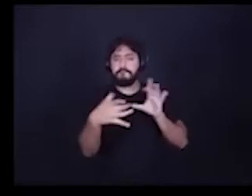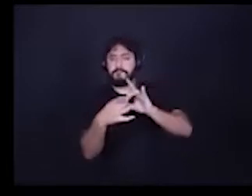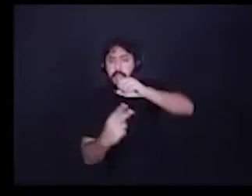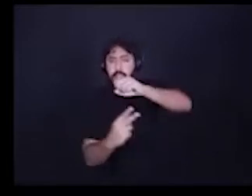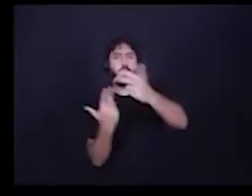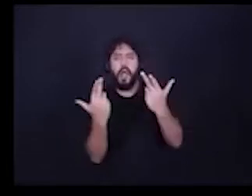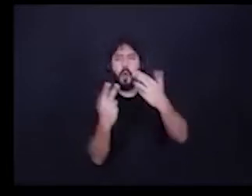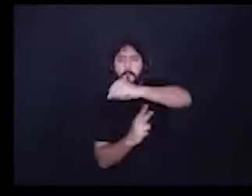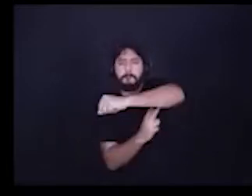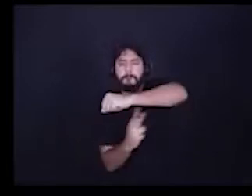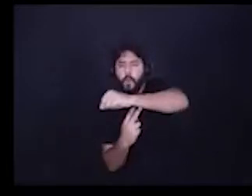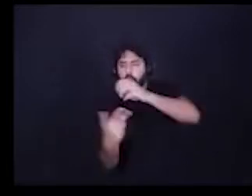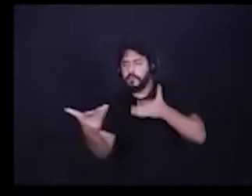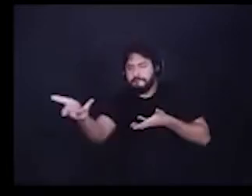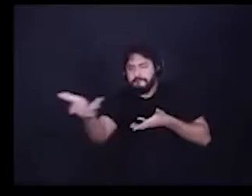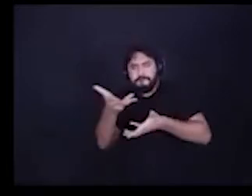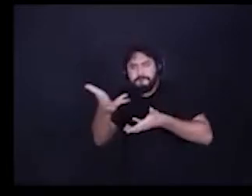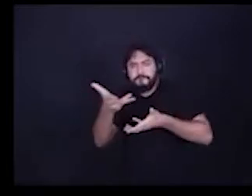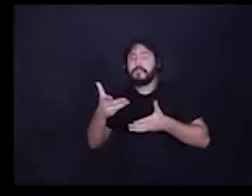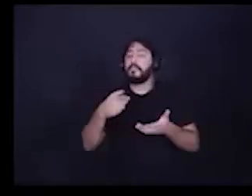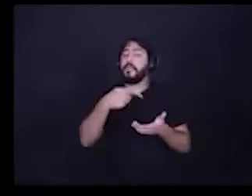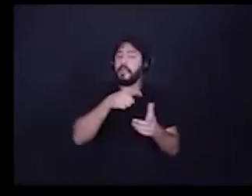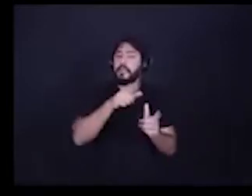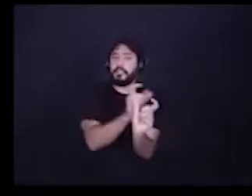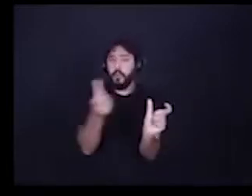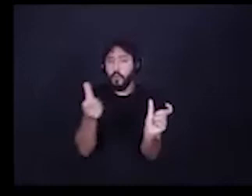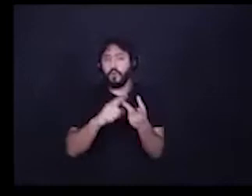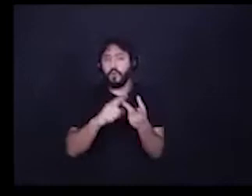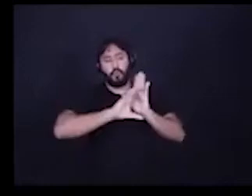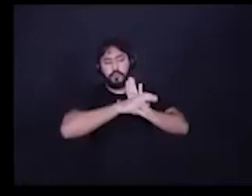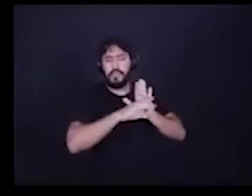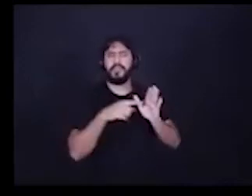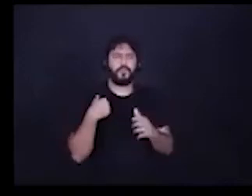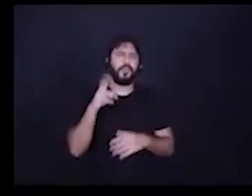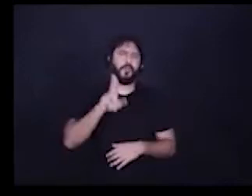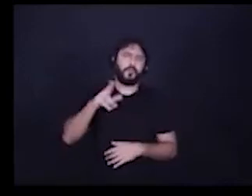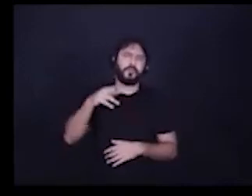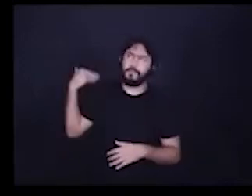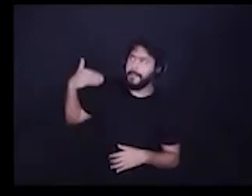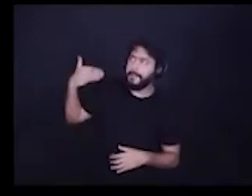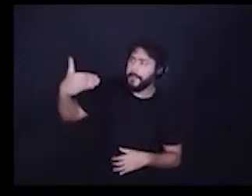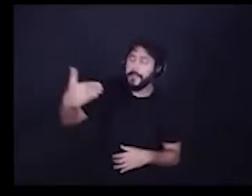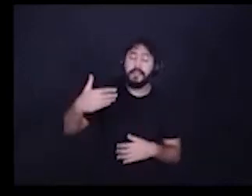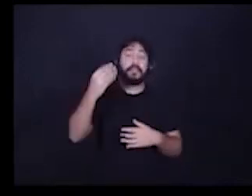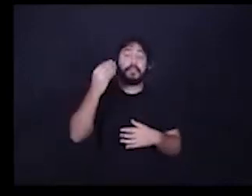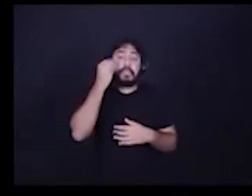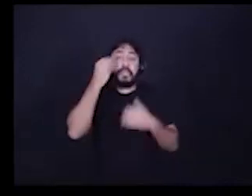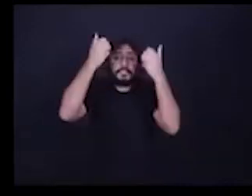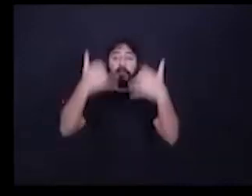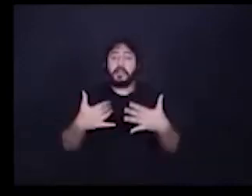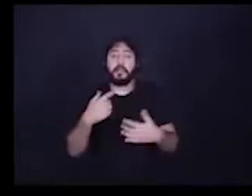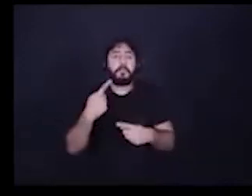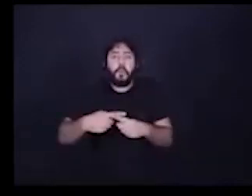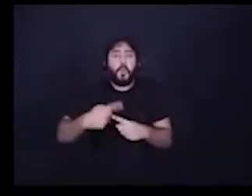sinônimos, ideias sinônimas, conceitos sinônimos que eu já fui usando ao longo do tempo para tentar explicar por que eu gosto e por que eu